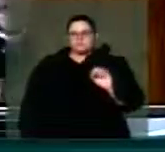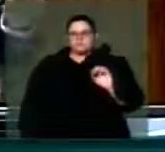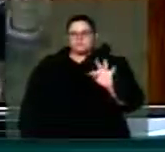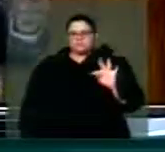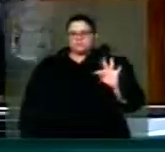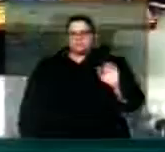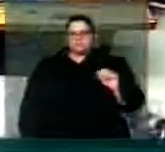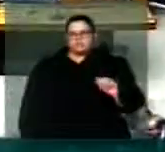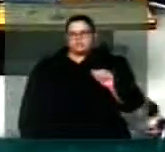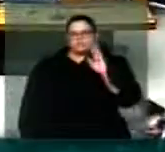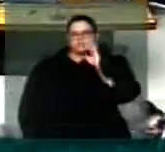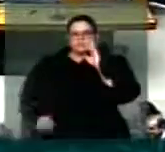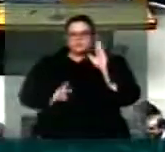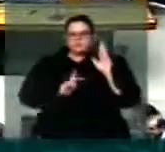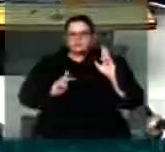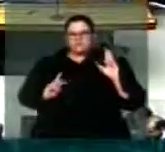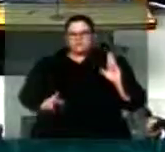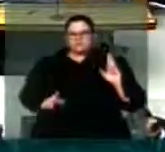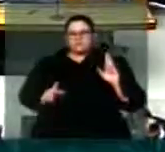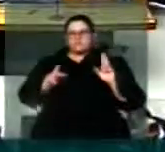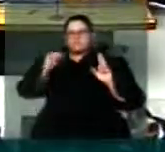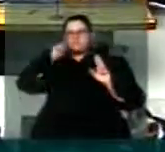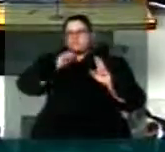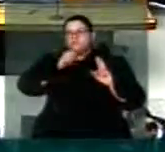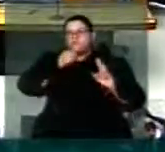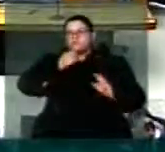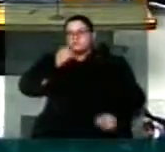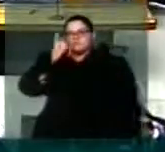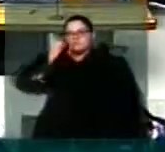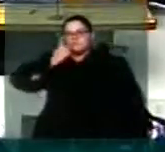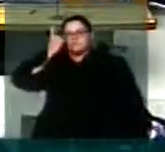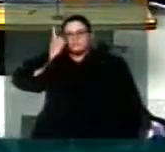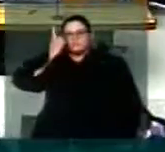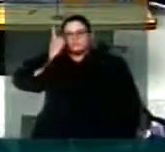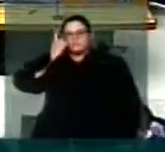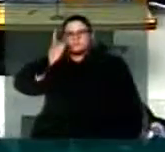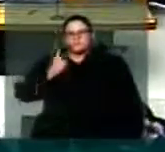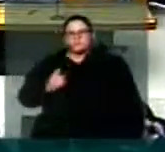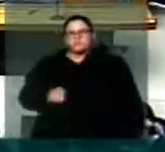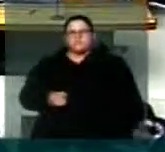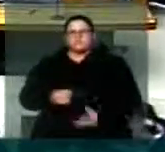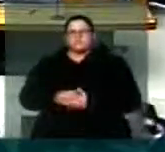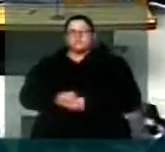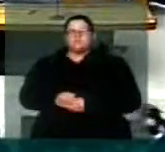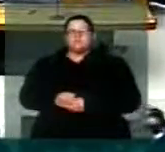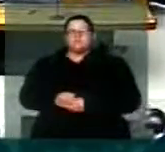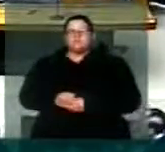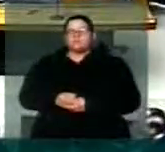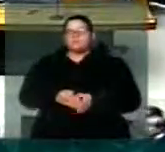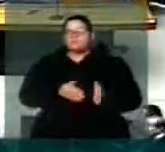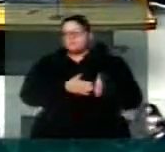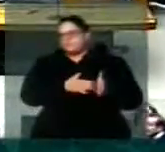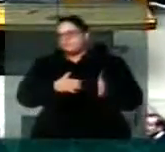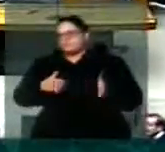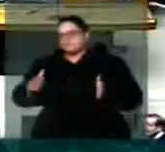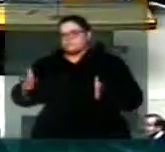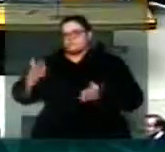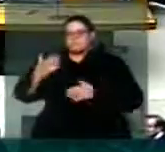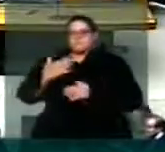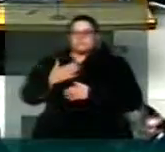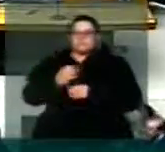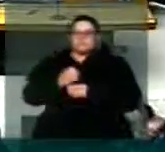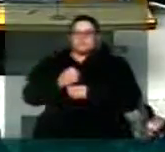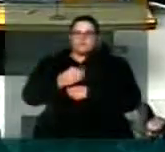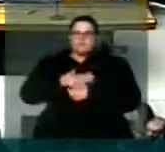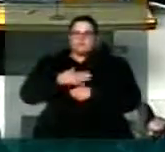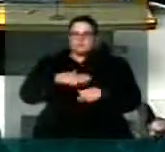tribuna. Senhor Presidente, senhoras e senhores parlamentares, ao longo da legislatura passada,